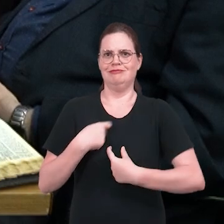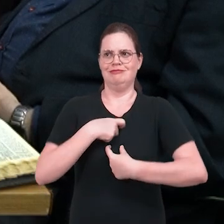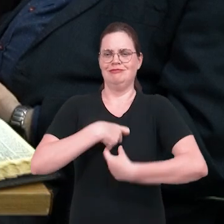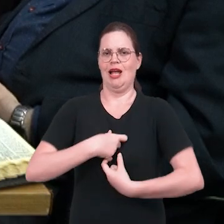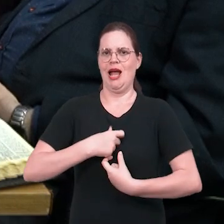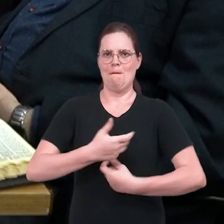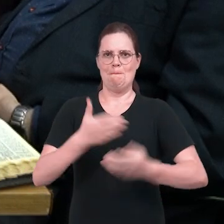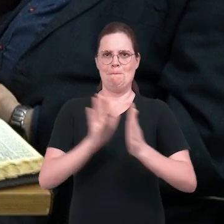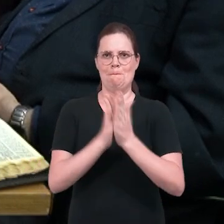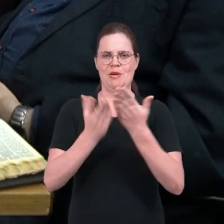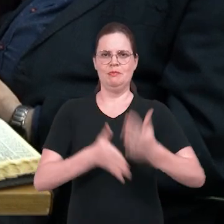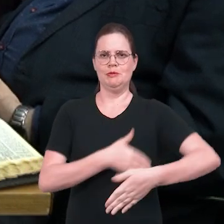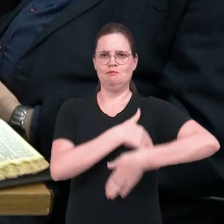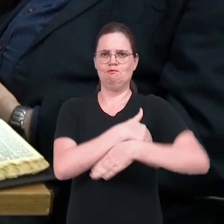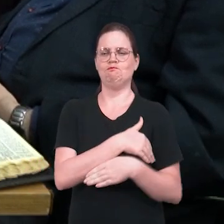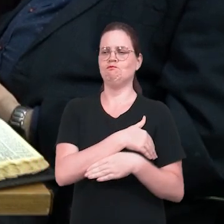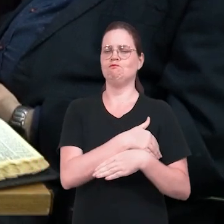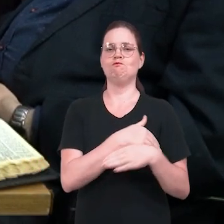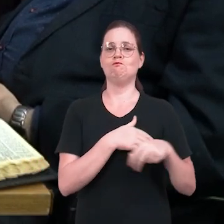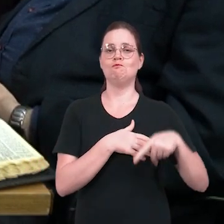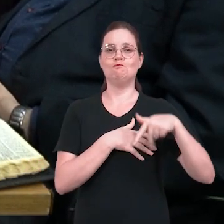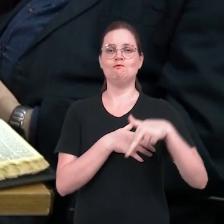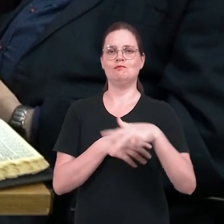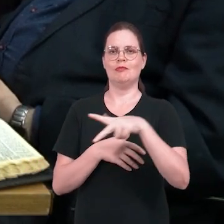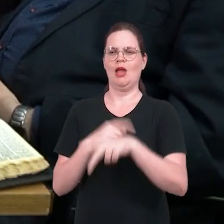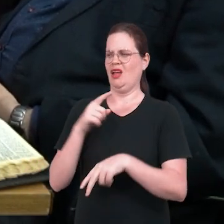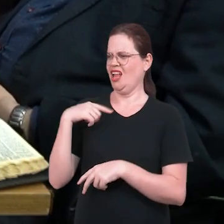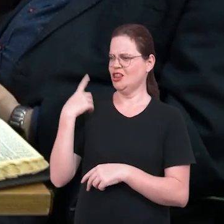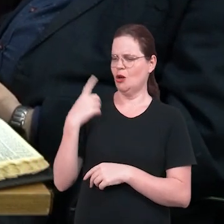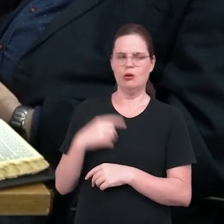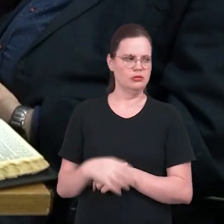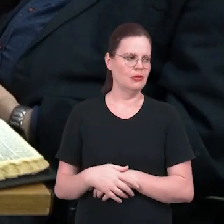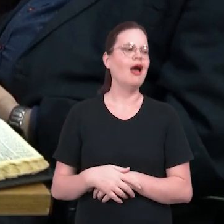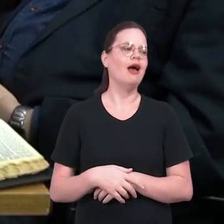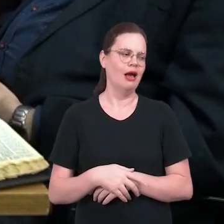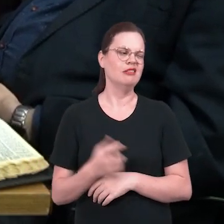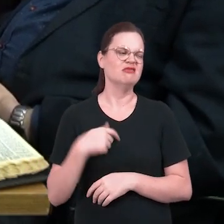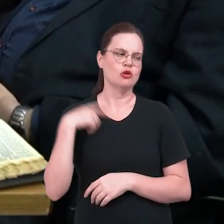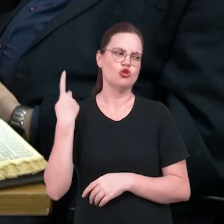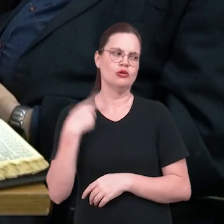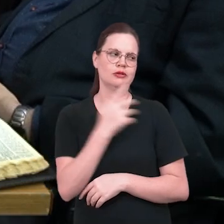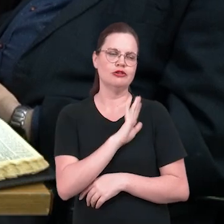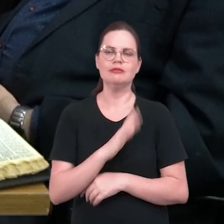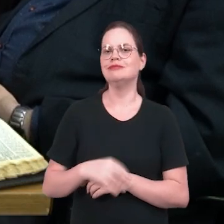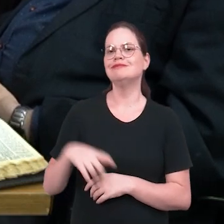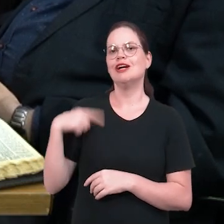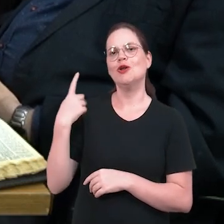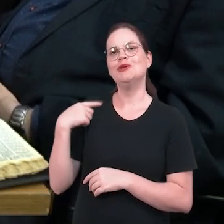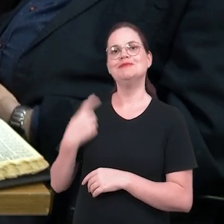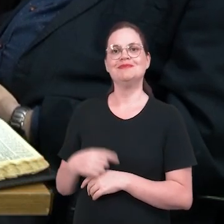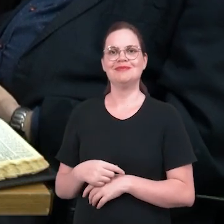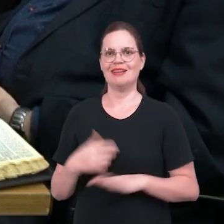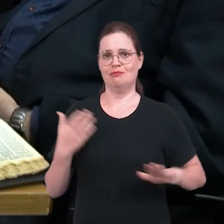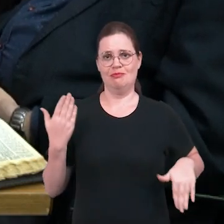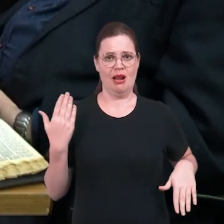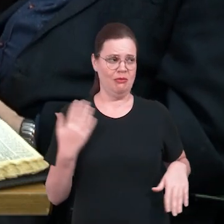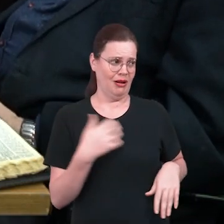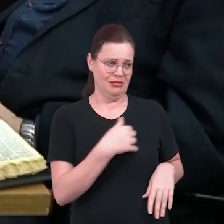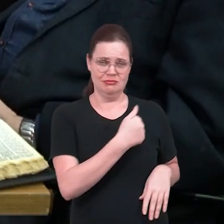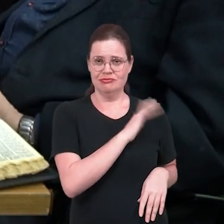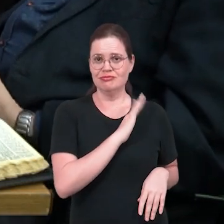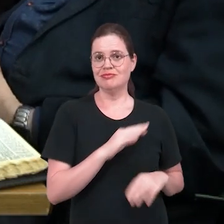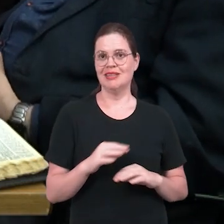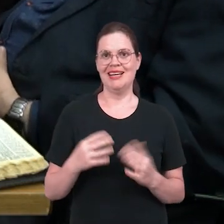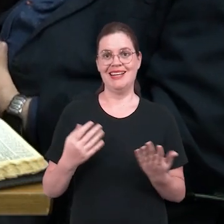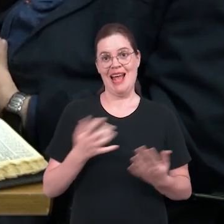isso? na mão. Bíblia na mão. Né? São doidos. É isso mesmo. Pode chamar. Porque a Bíblia diz que, né, para quem não crê, é